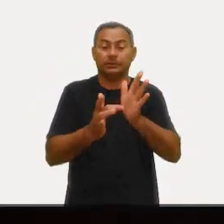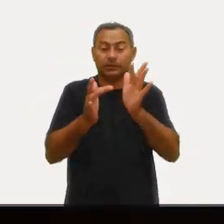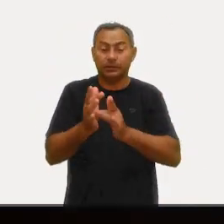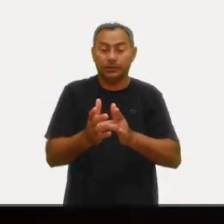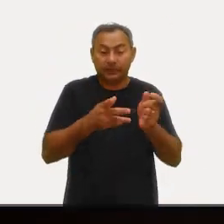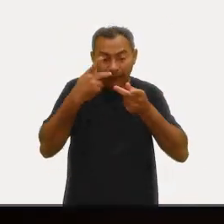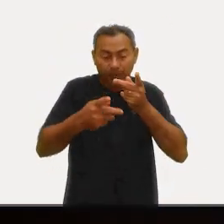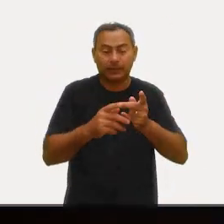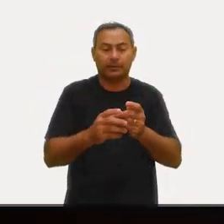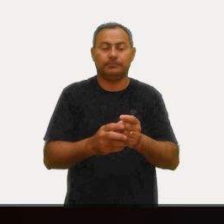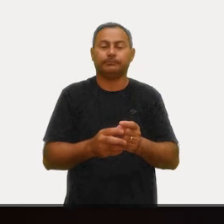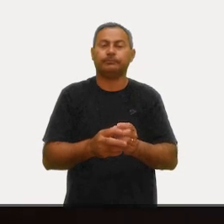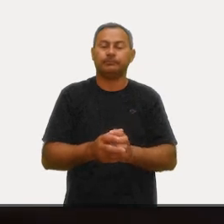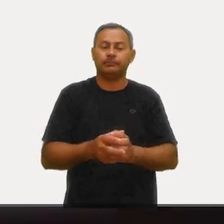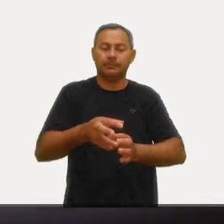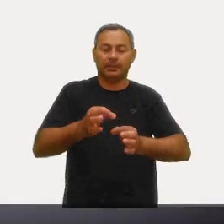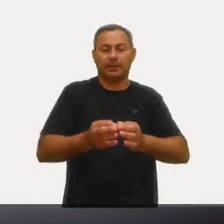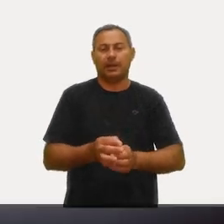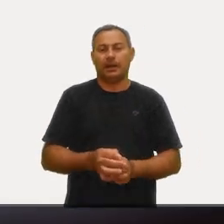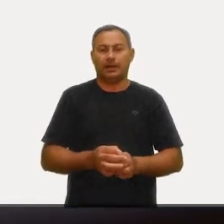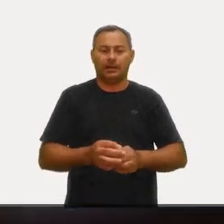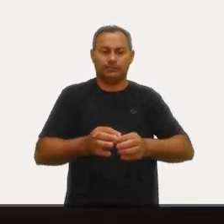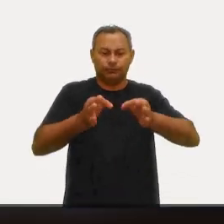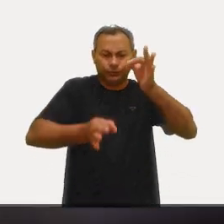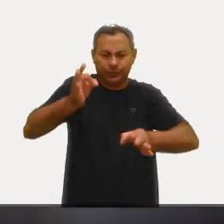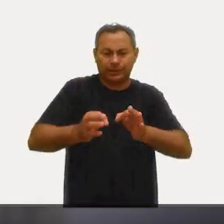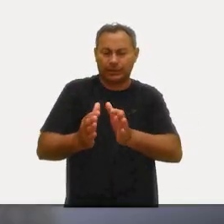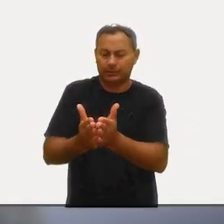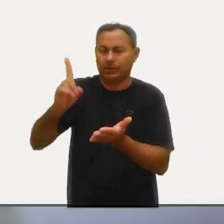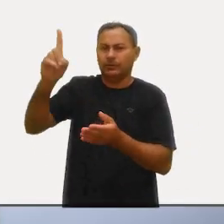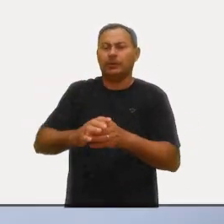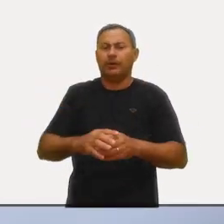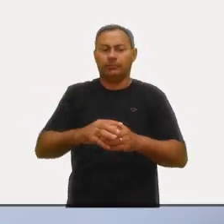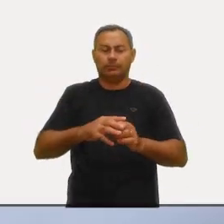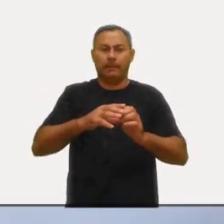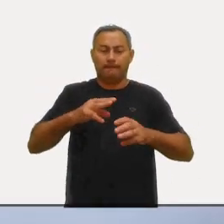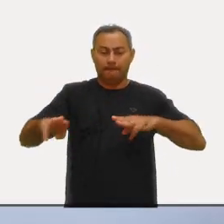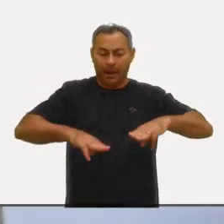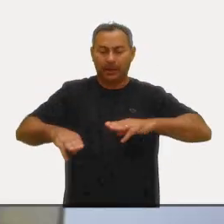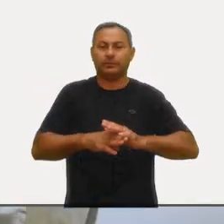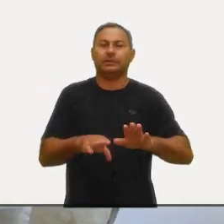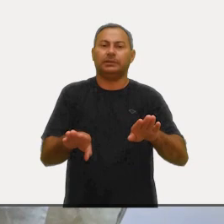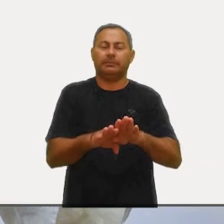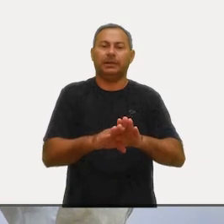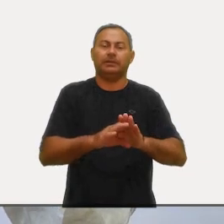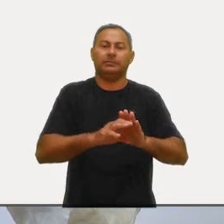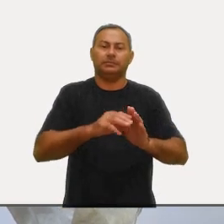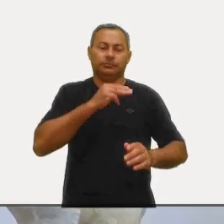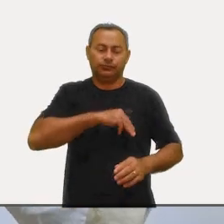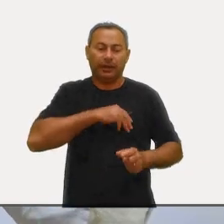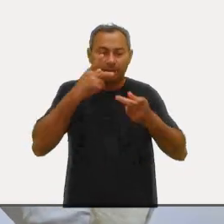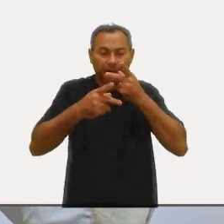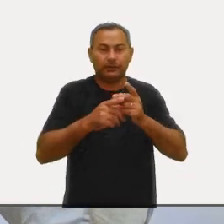justiça deveria ser bíblica. Nos evangelhos de Mateus e Marcos, principalmente, Jesus bate de frente com os